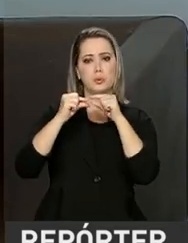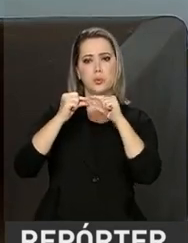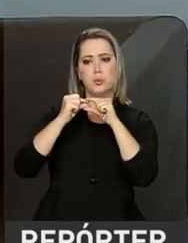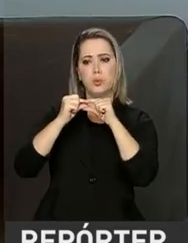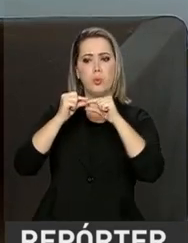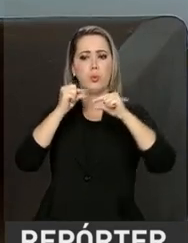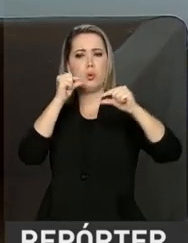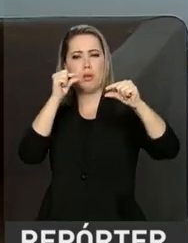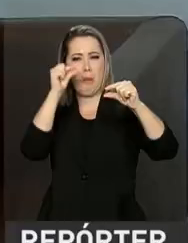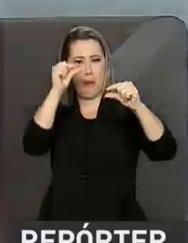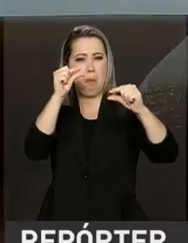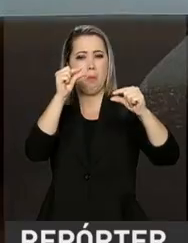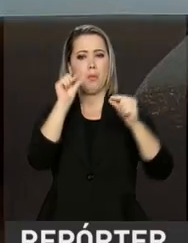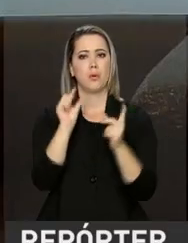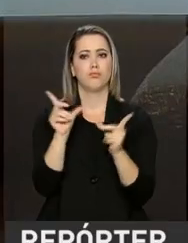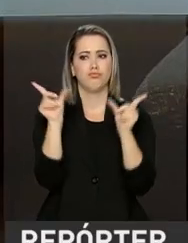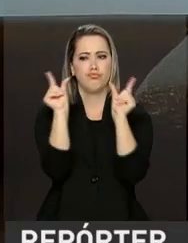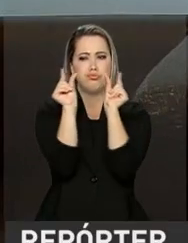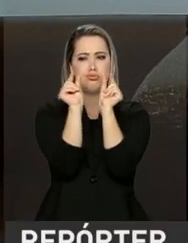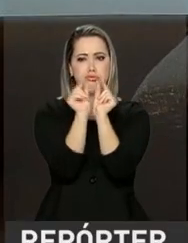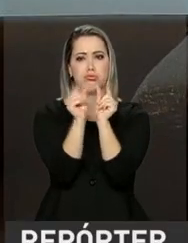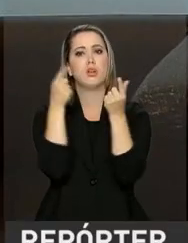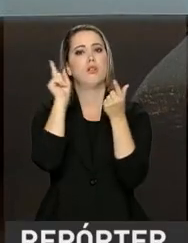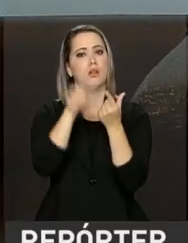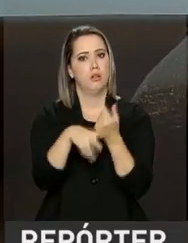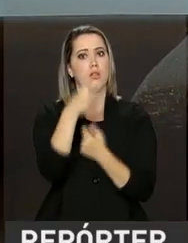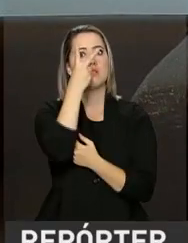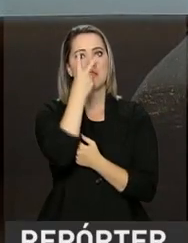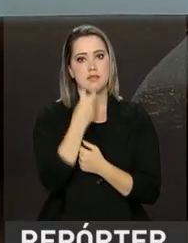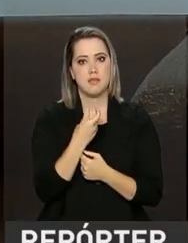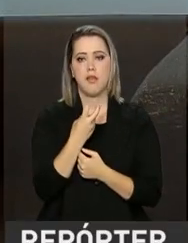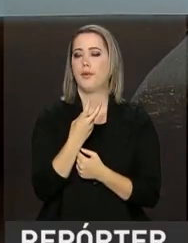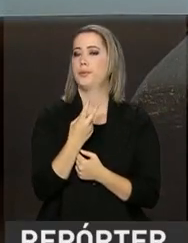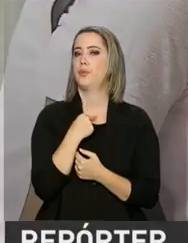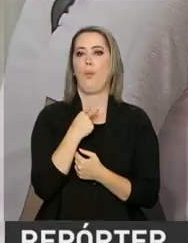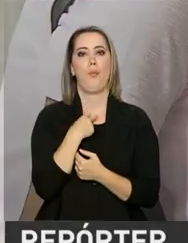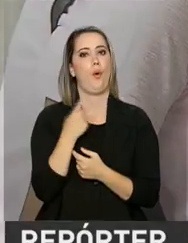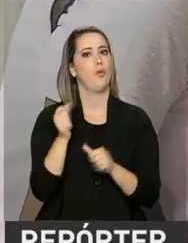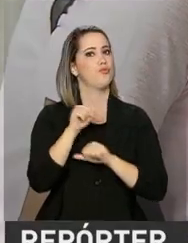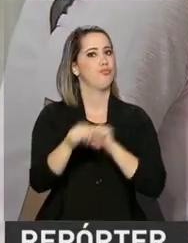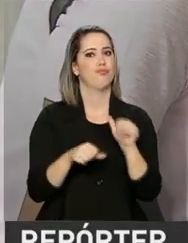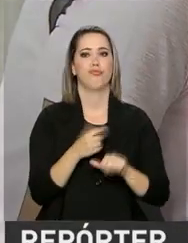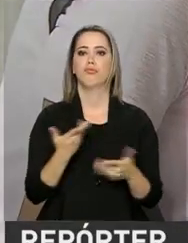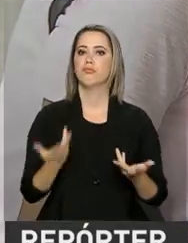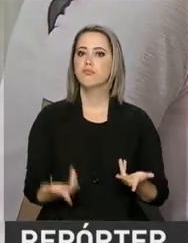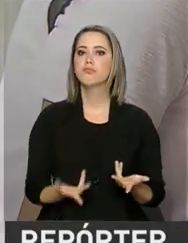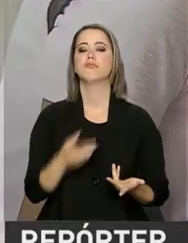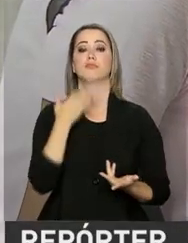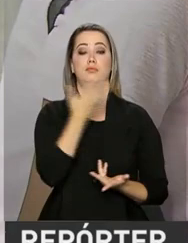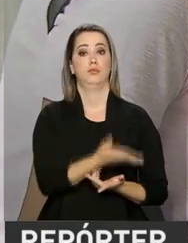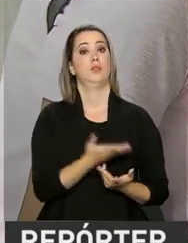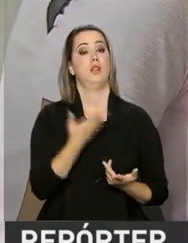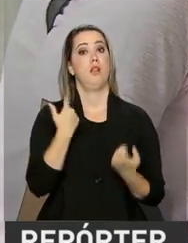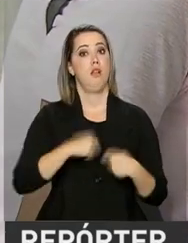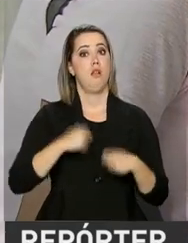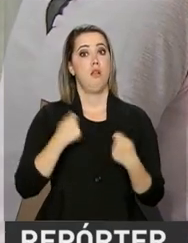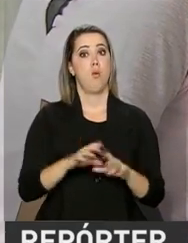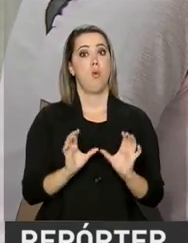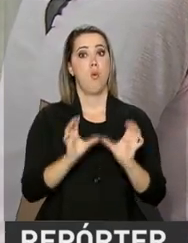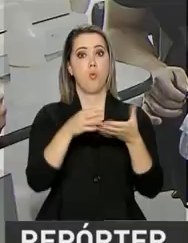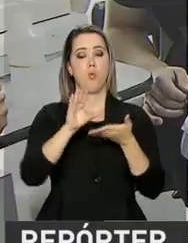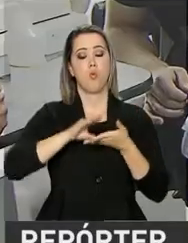caneta por exemplo causa uma cegueira e reversível de acordo com o conselho brasileiro de